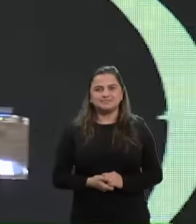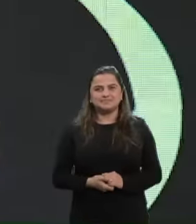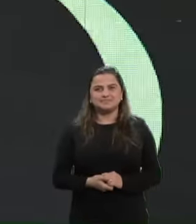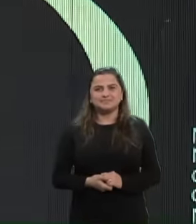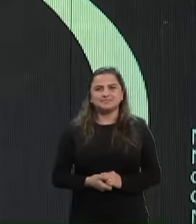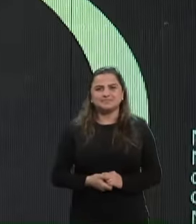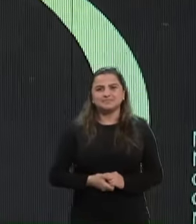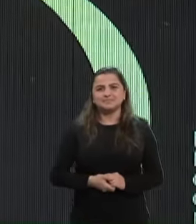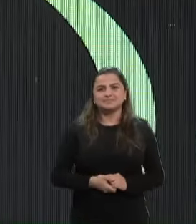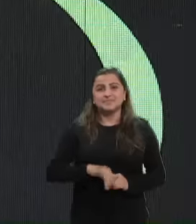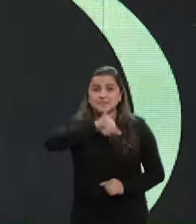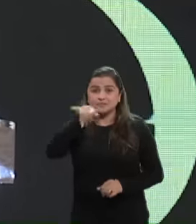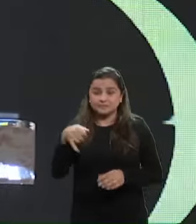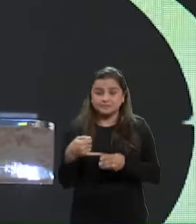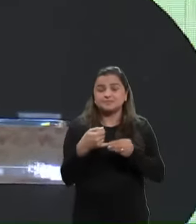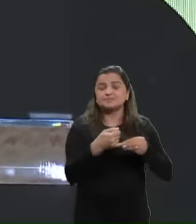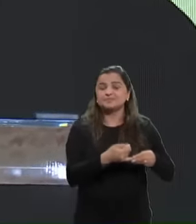Josué,